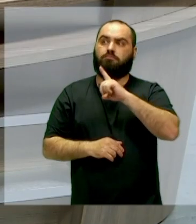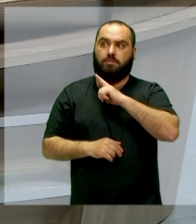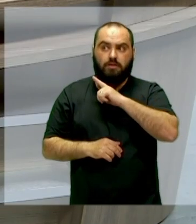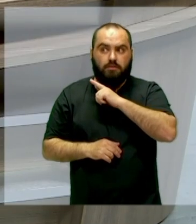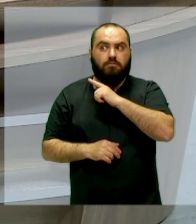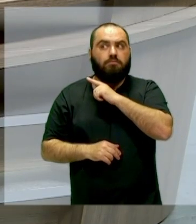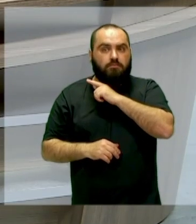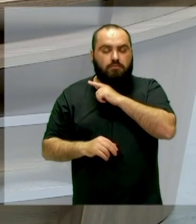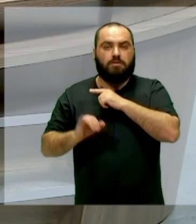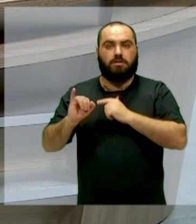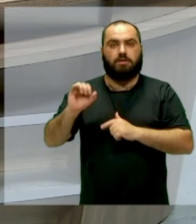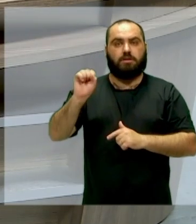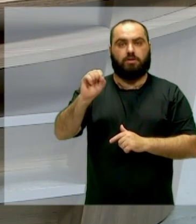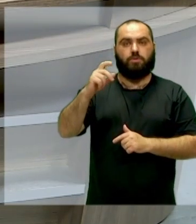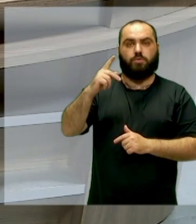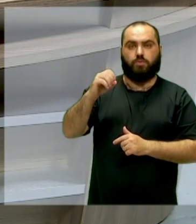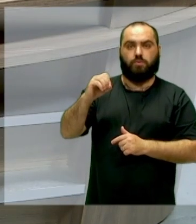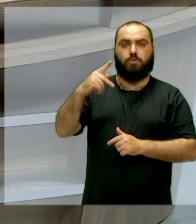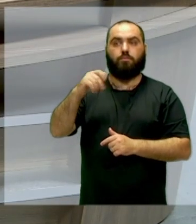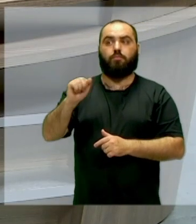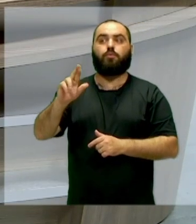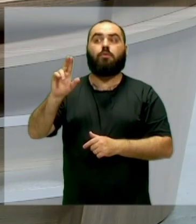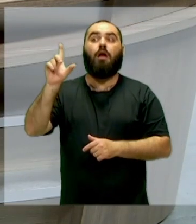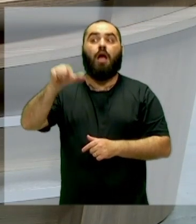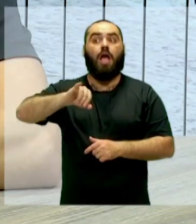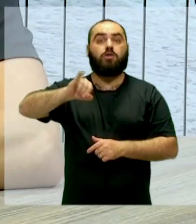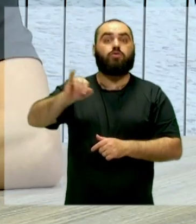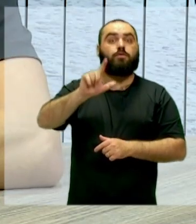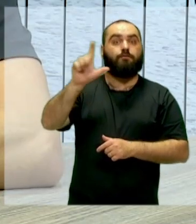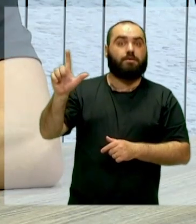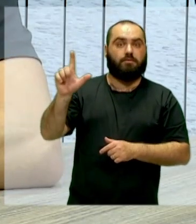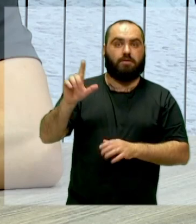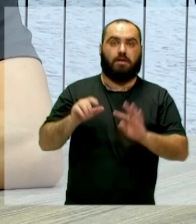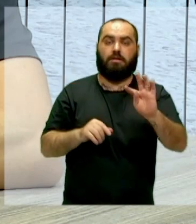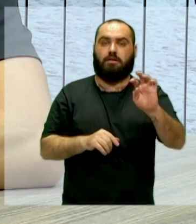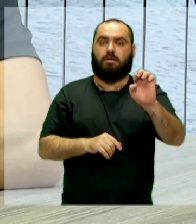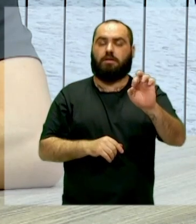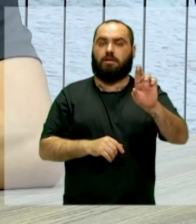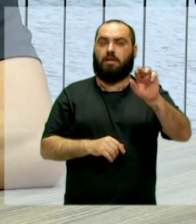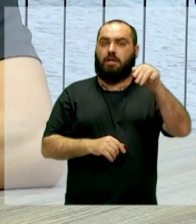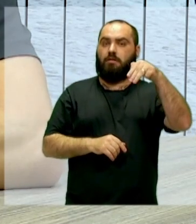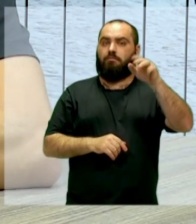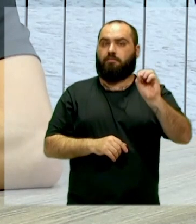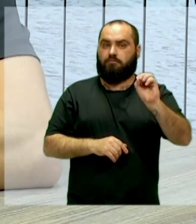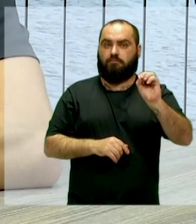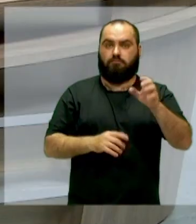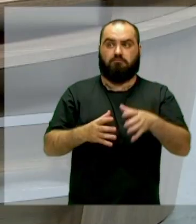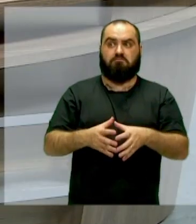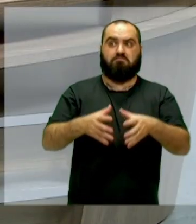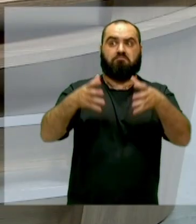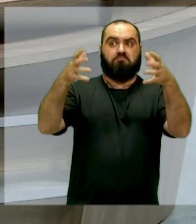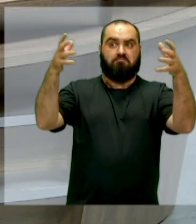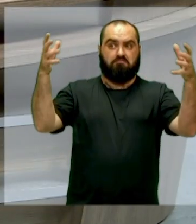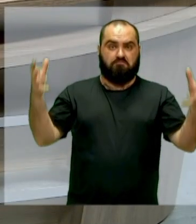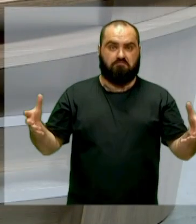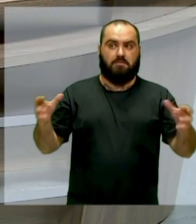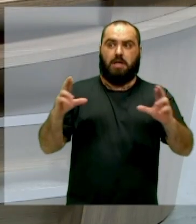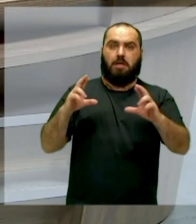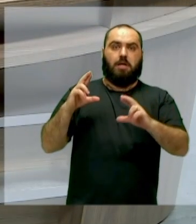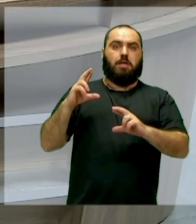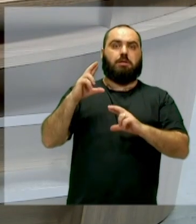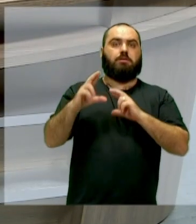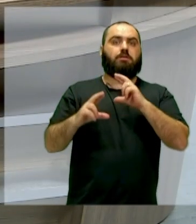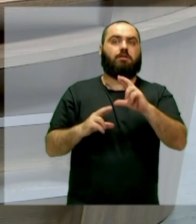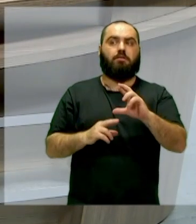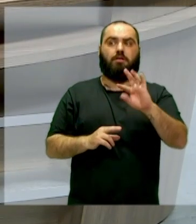recicladora de isopor do país fica em Joinville a termotécnica mas é muito grande lá a reciclagem